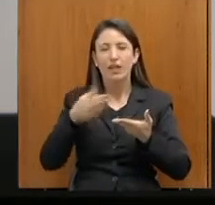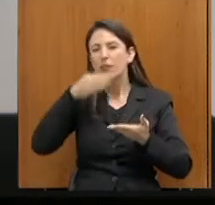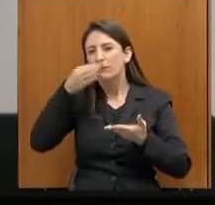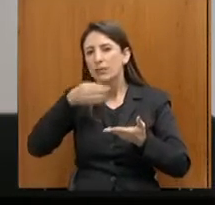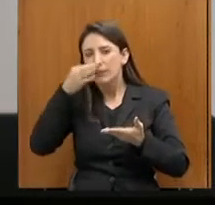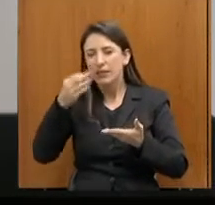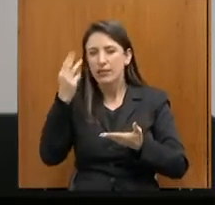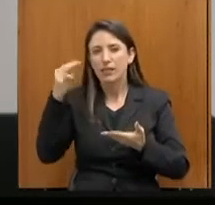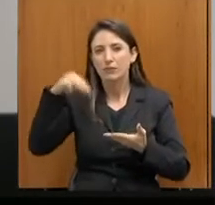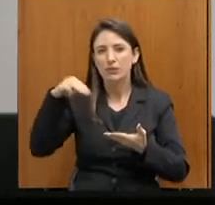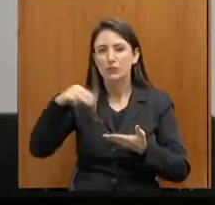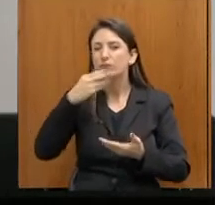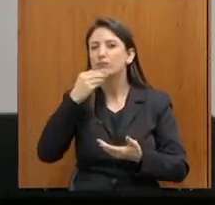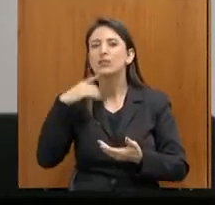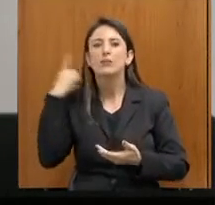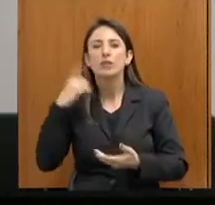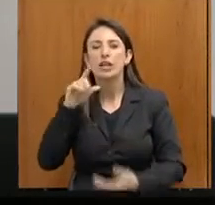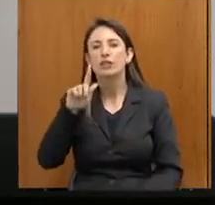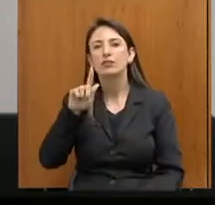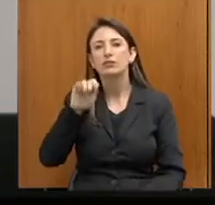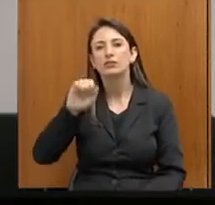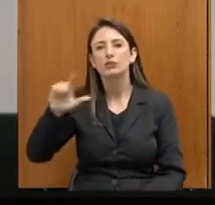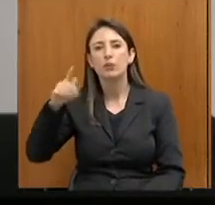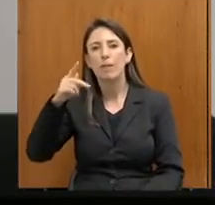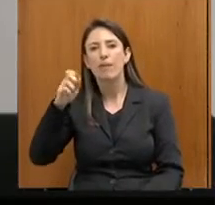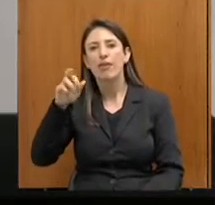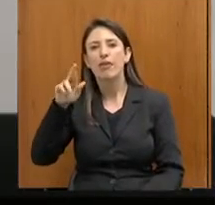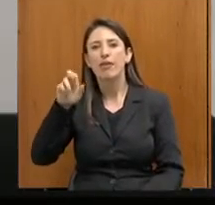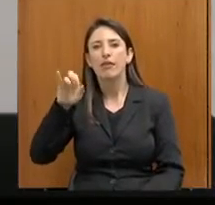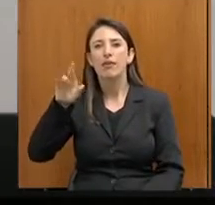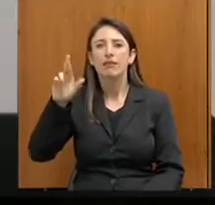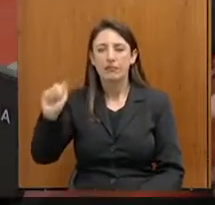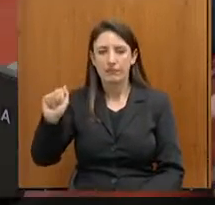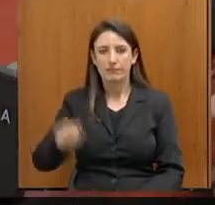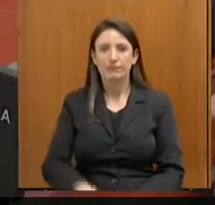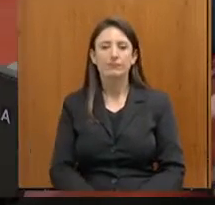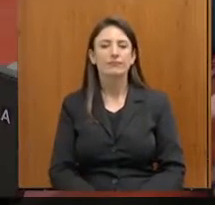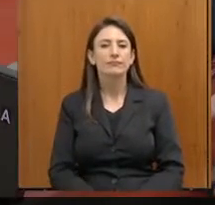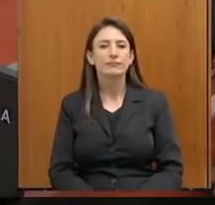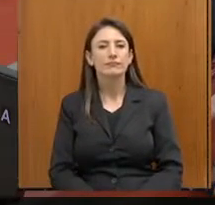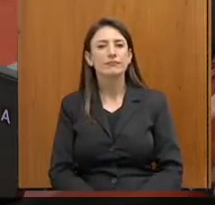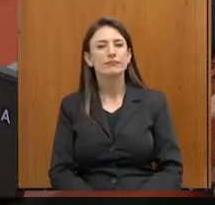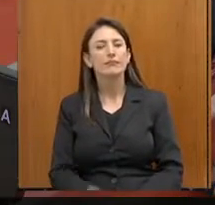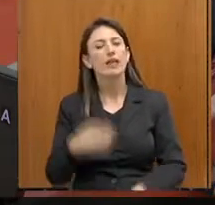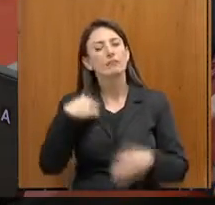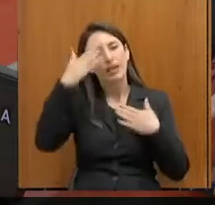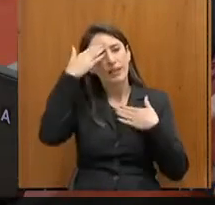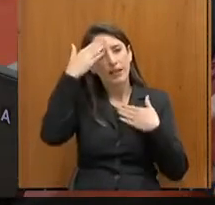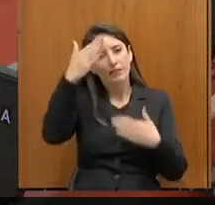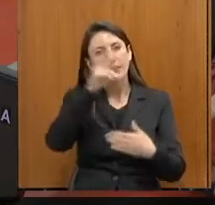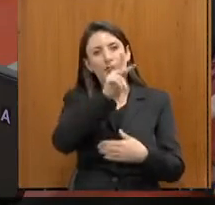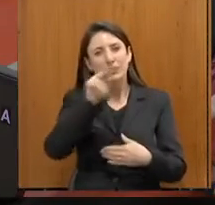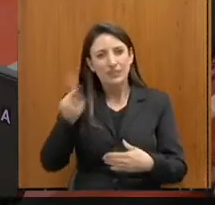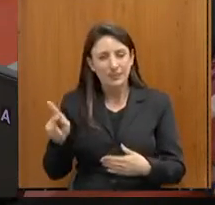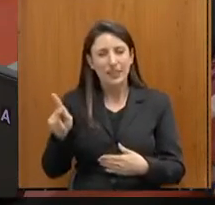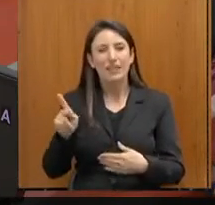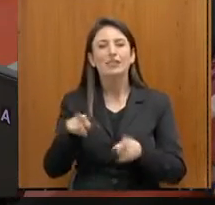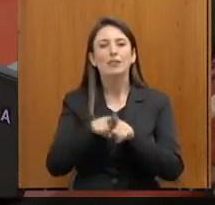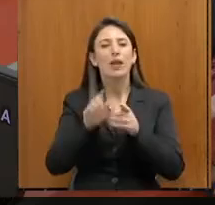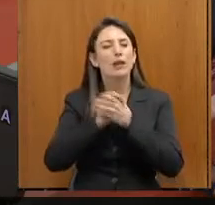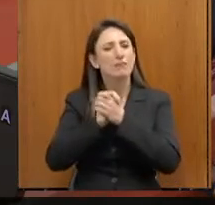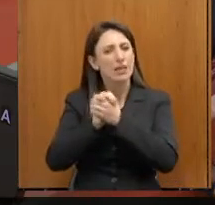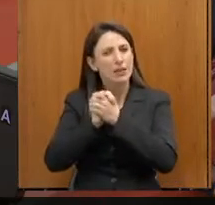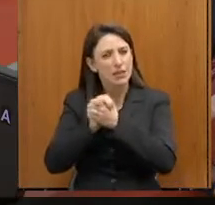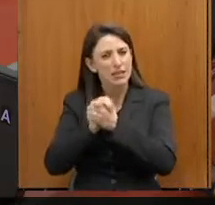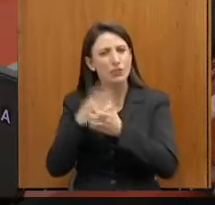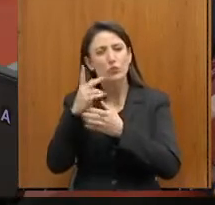até 3 minutos ao Deputado Gil Pereira Agradeço o presidente a cota parabenizo